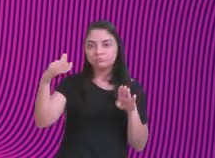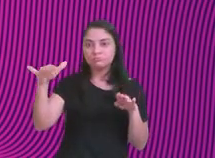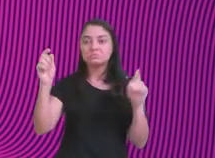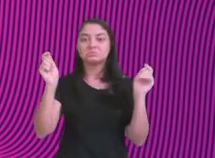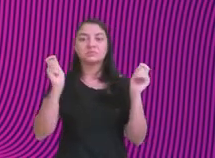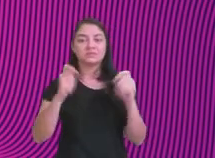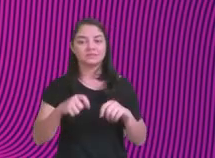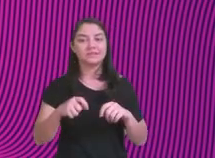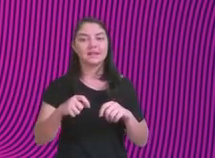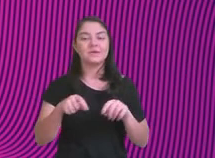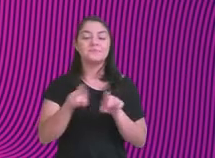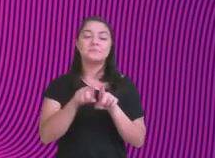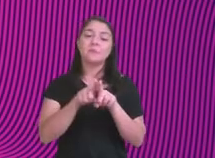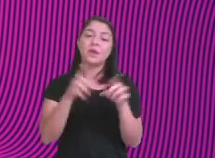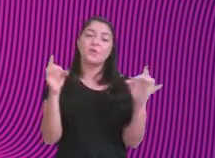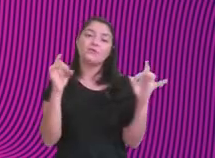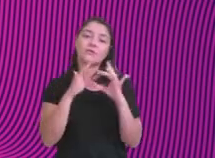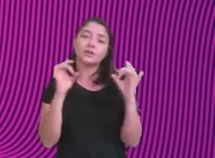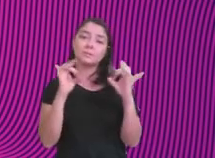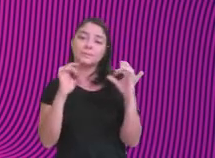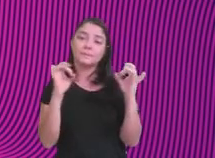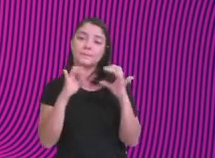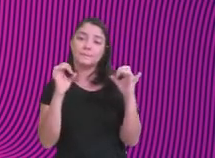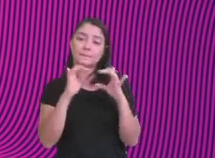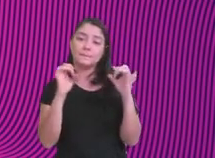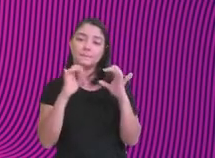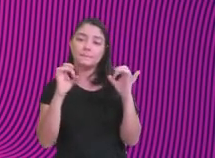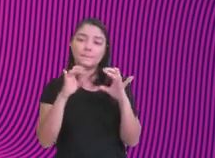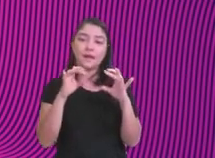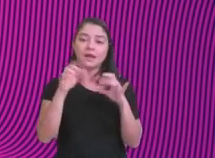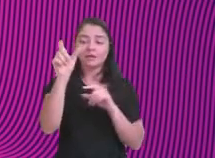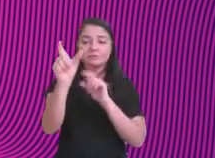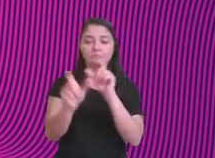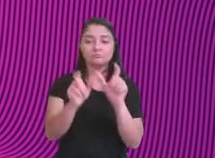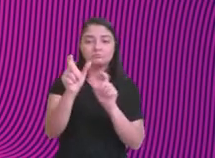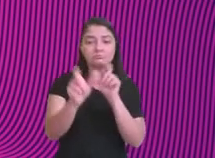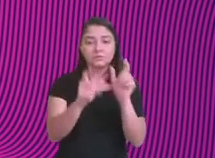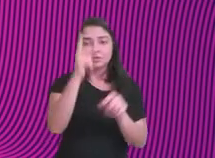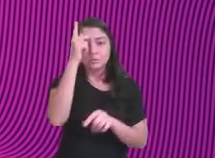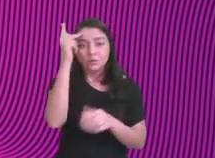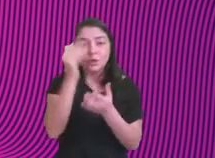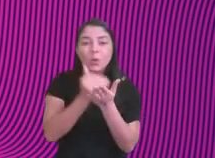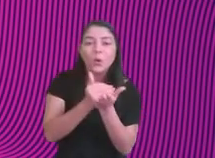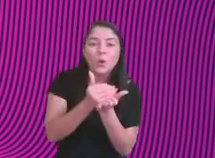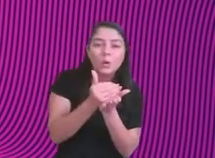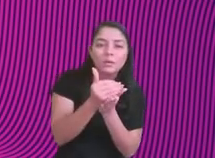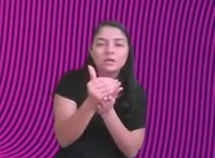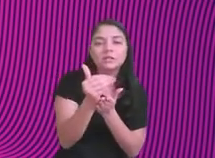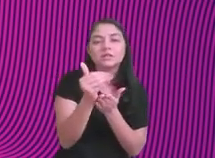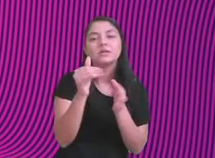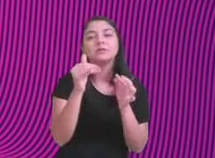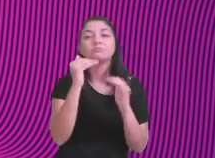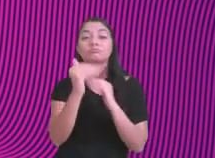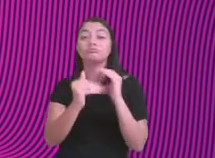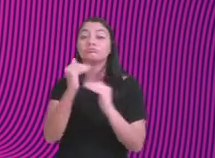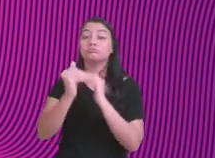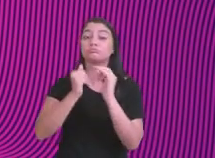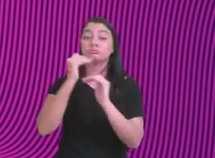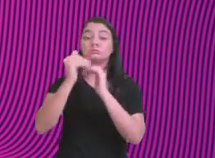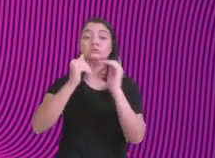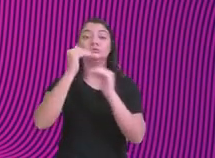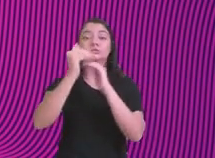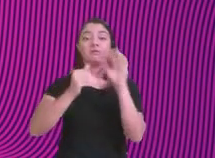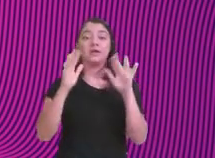fornecer um feedback para as pessoas que estão começando, as que ainda estão numa fase de desenvolvimento. Então, o